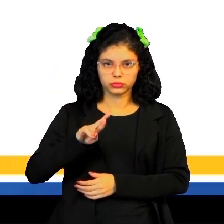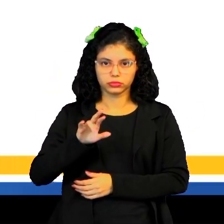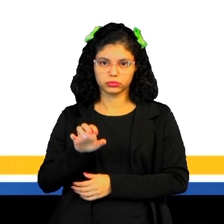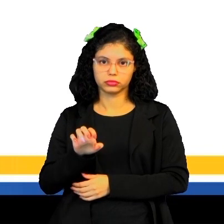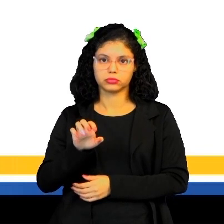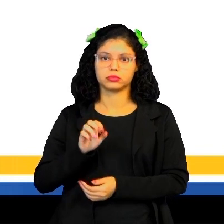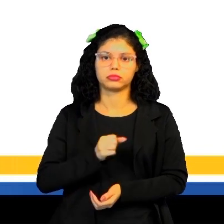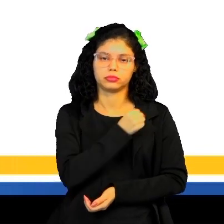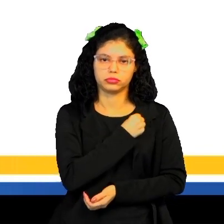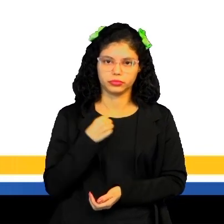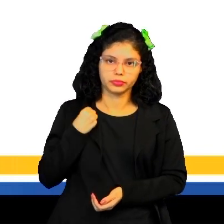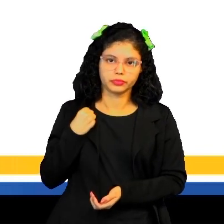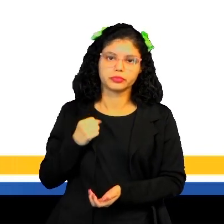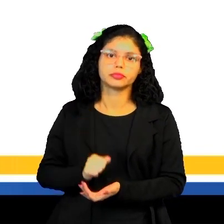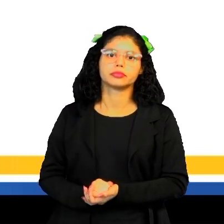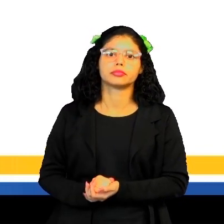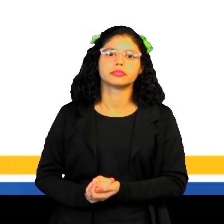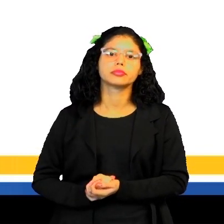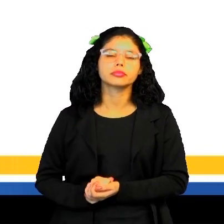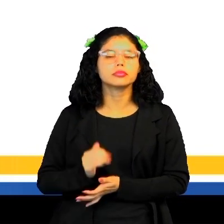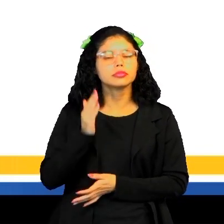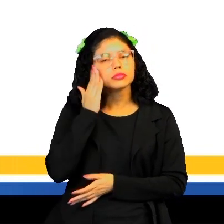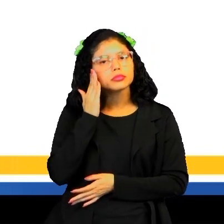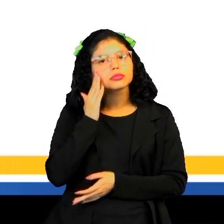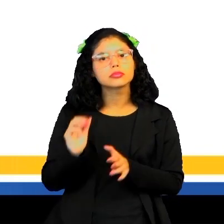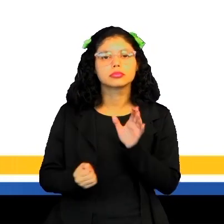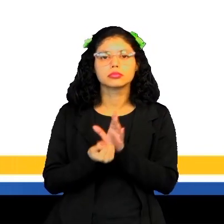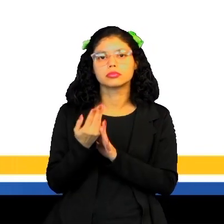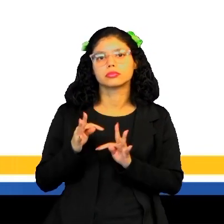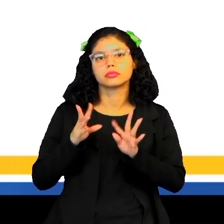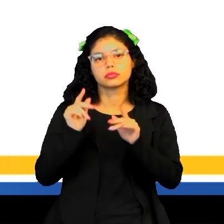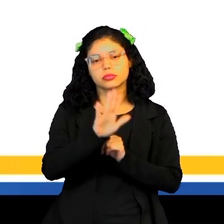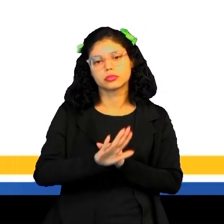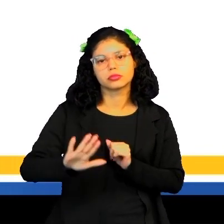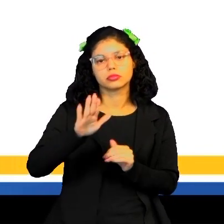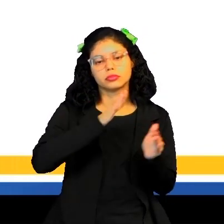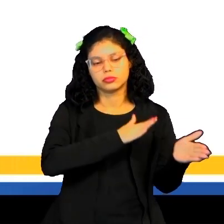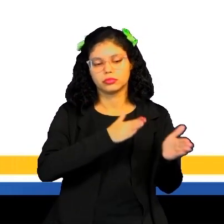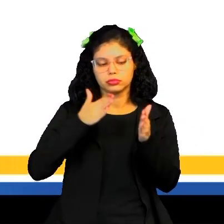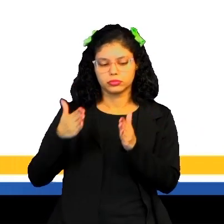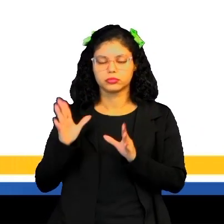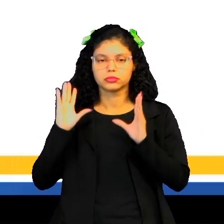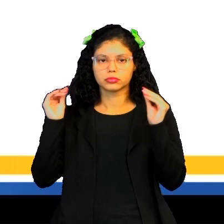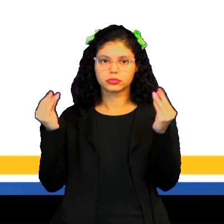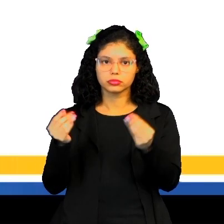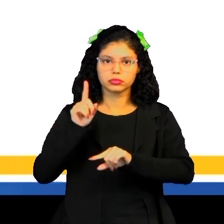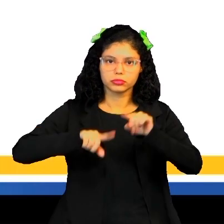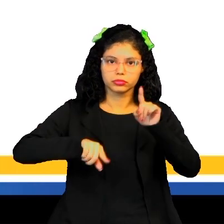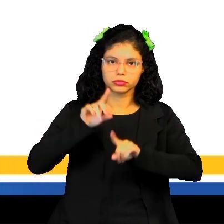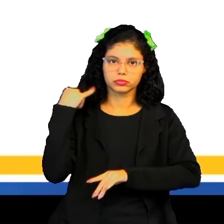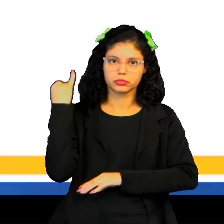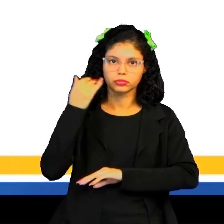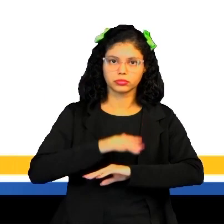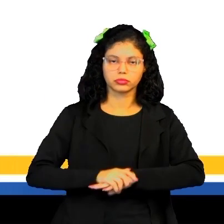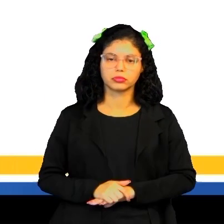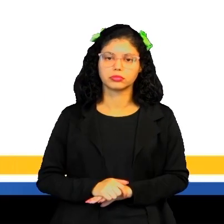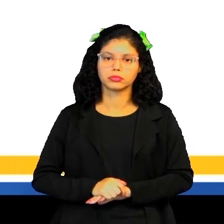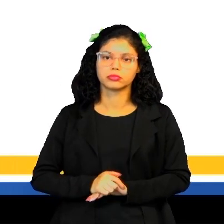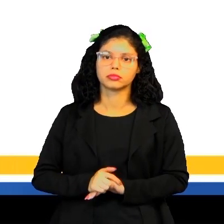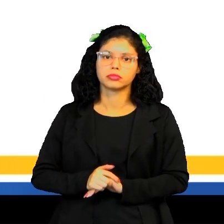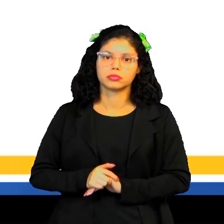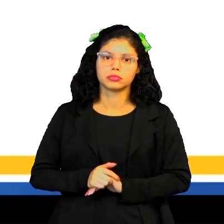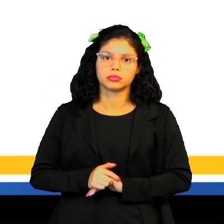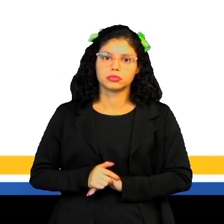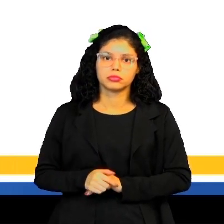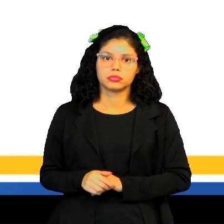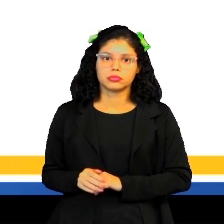pré-socráticos, e de certa maneira buscavam compreender a origem de tudo, de todos, a partir de uma substância material específica. Então a gente